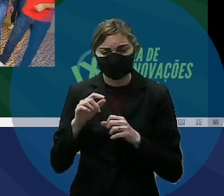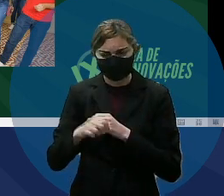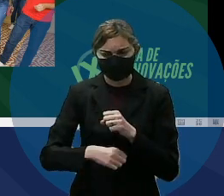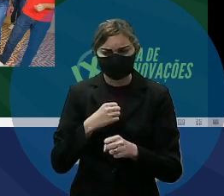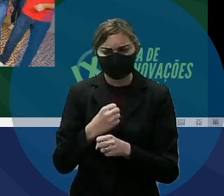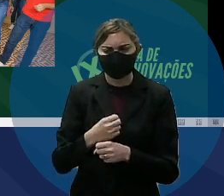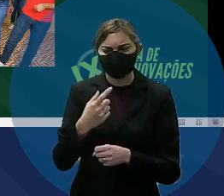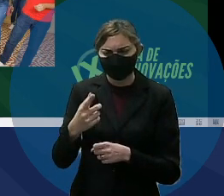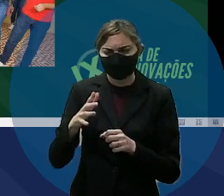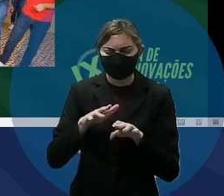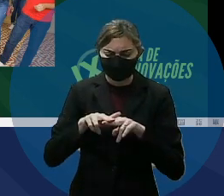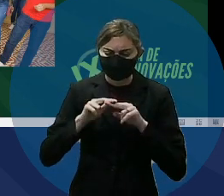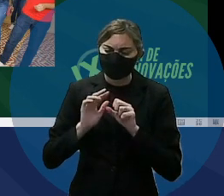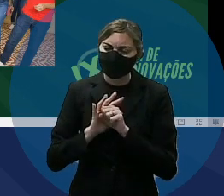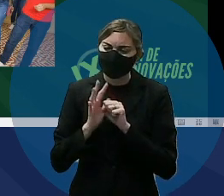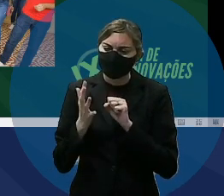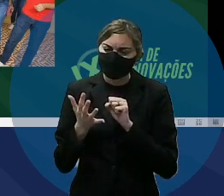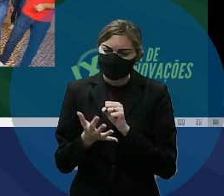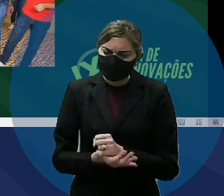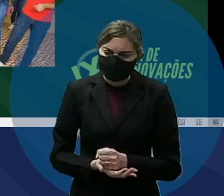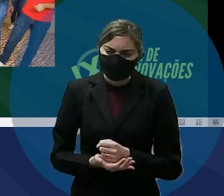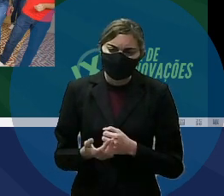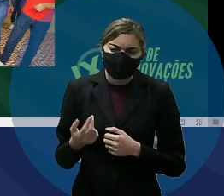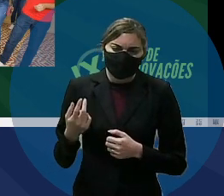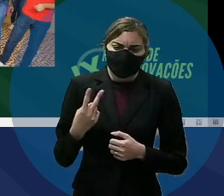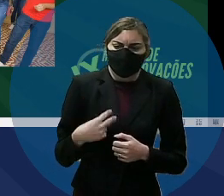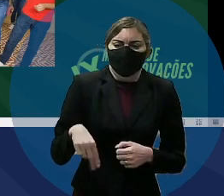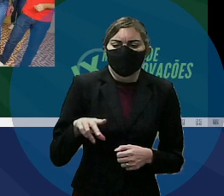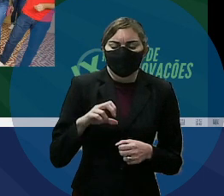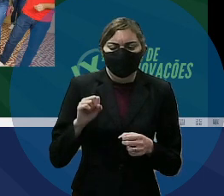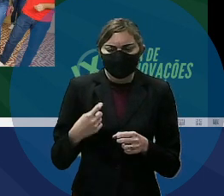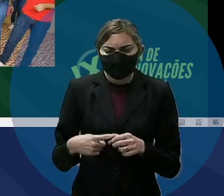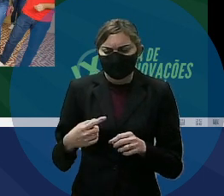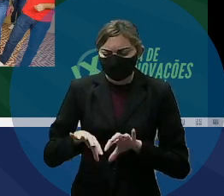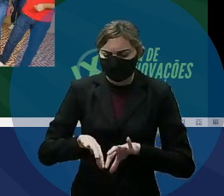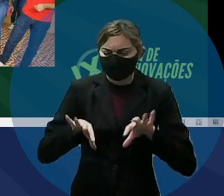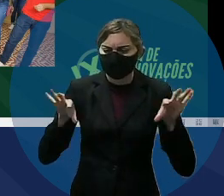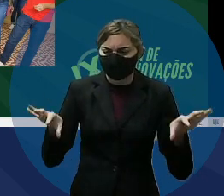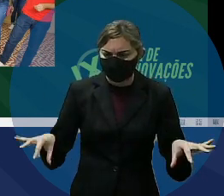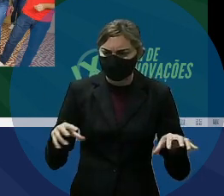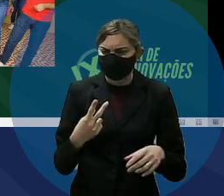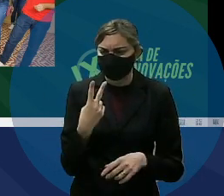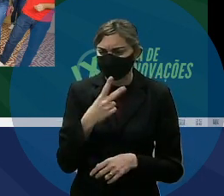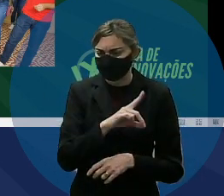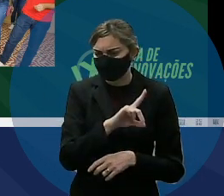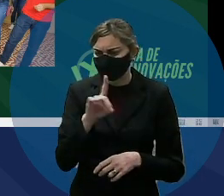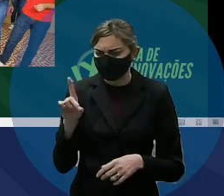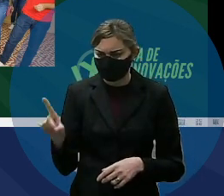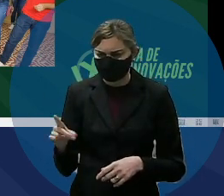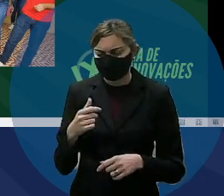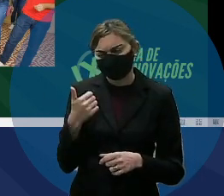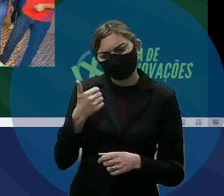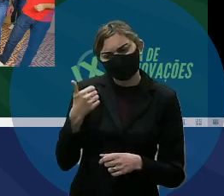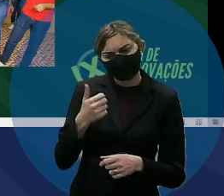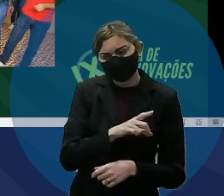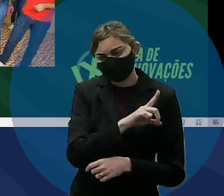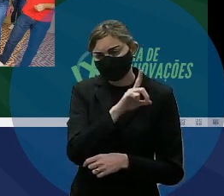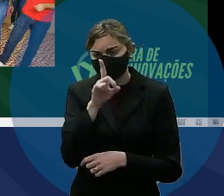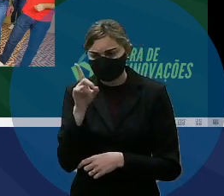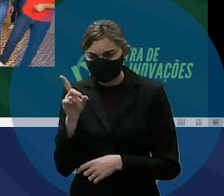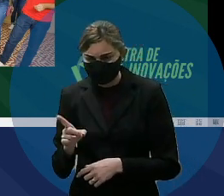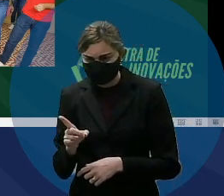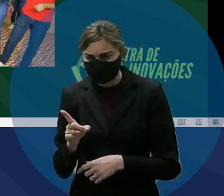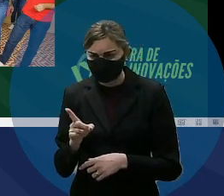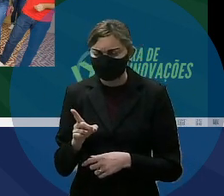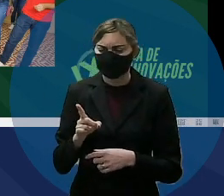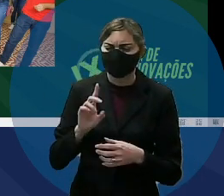da pandemia, na segunda edição da Gincamata, nós dividimos em 2 dias. Em um primeiro dia, era a disputa entre